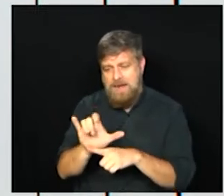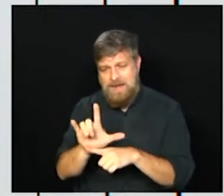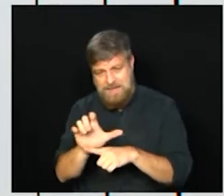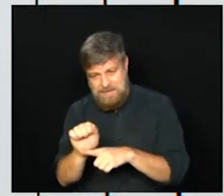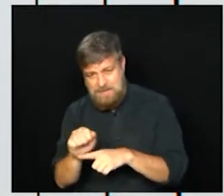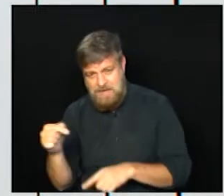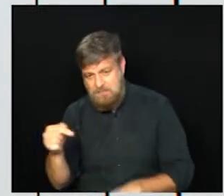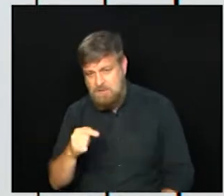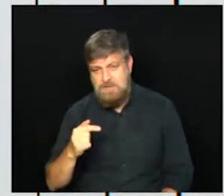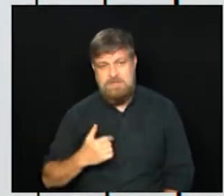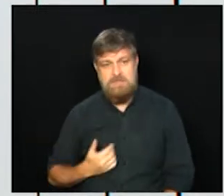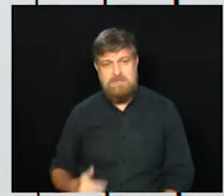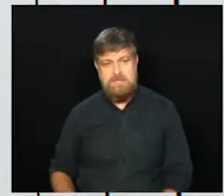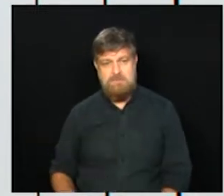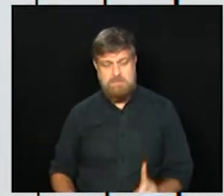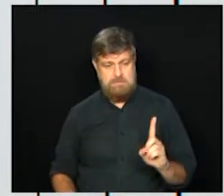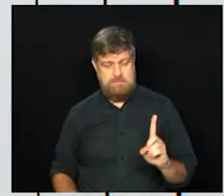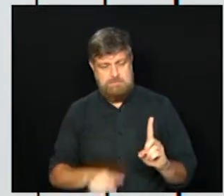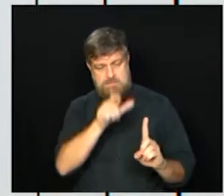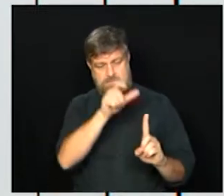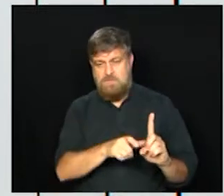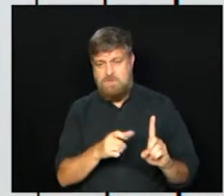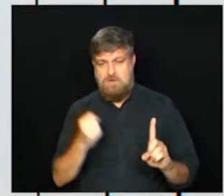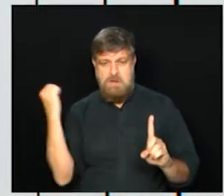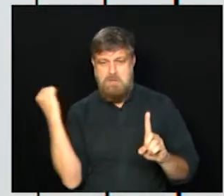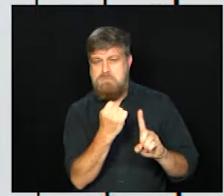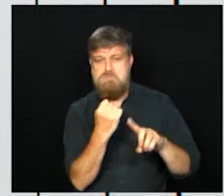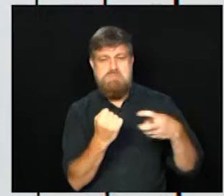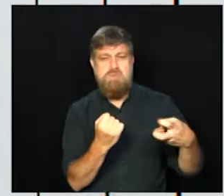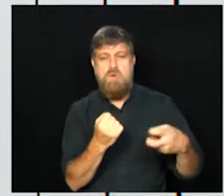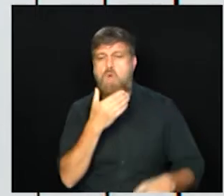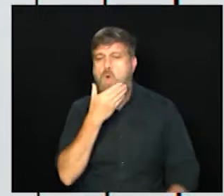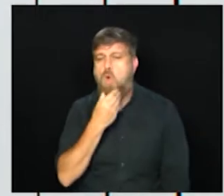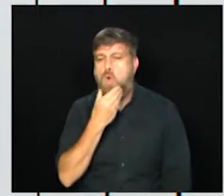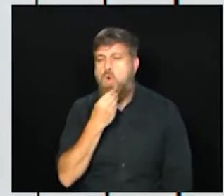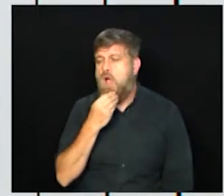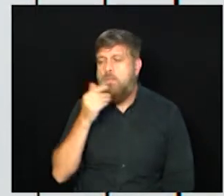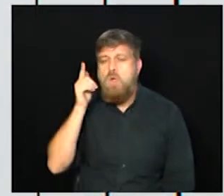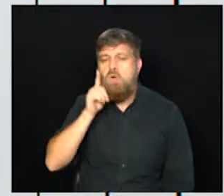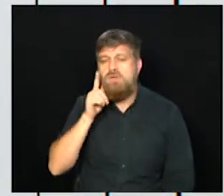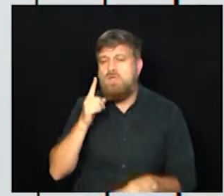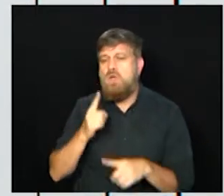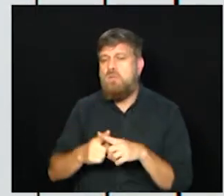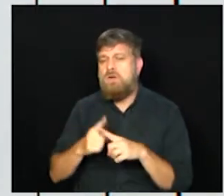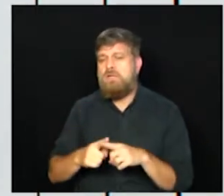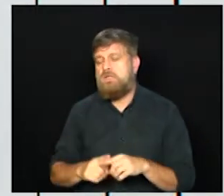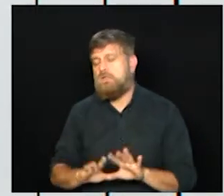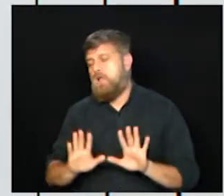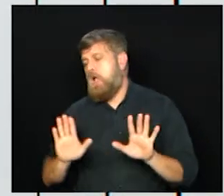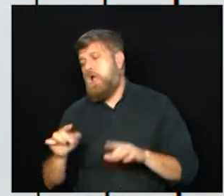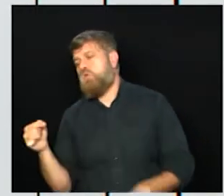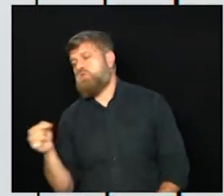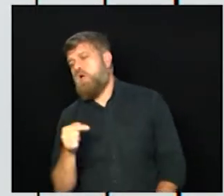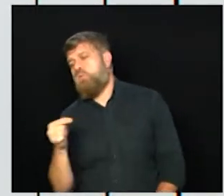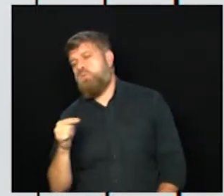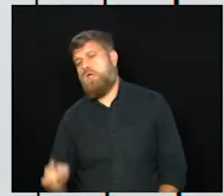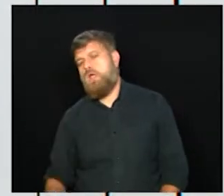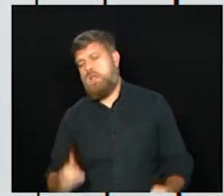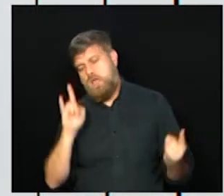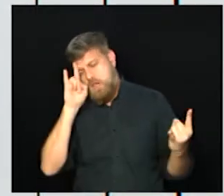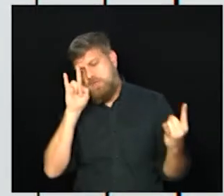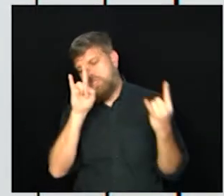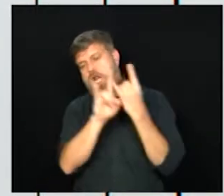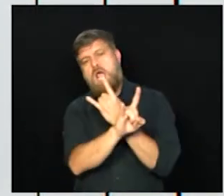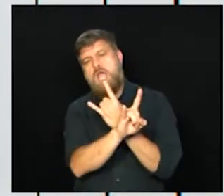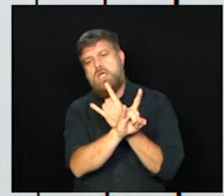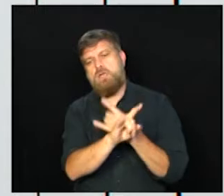teve seu corpo assassinado, e o seu agressor simplesmente conseguiu se livrar disso por conta da defesa da honra, né,